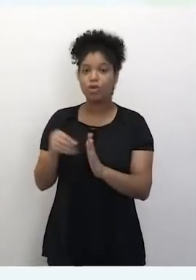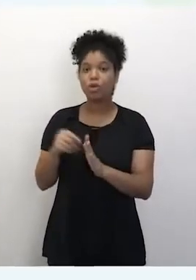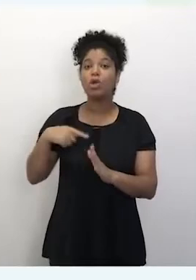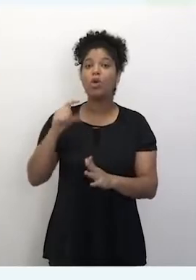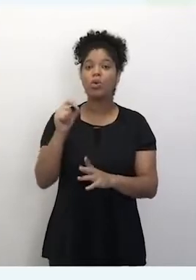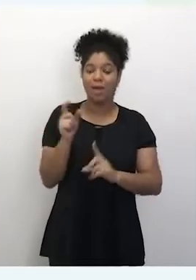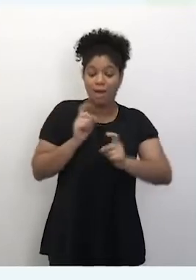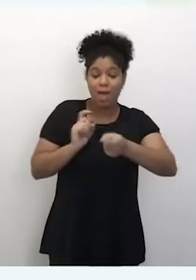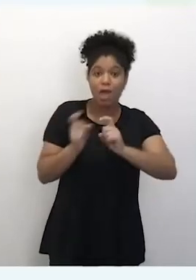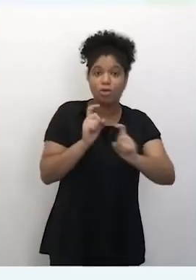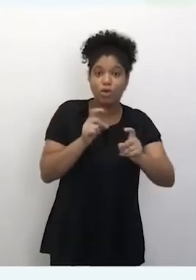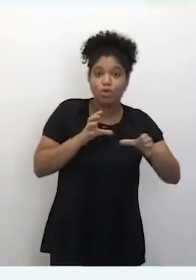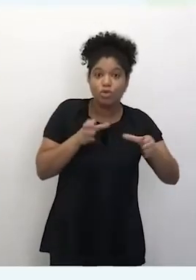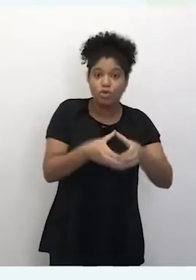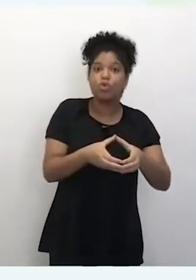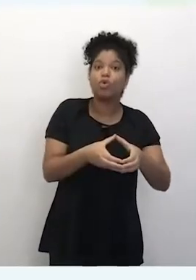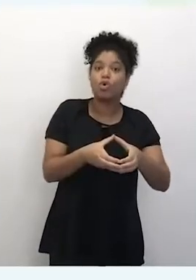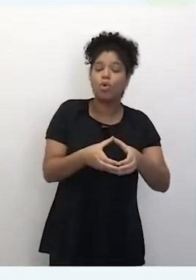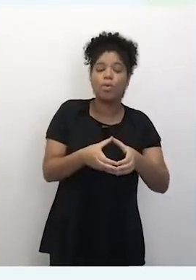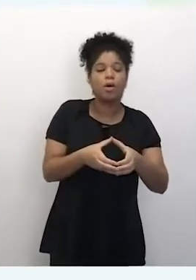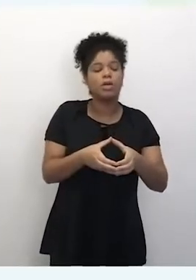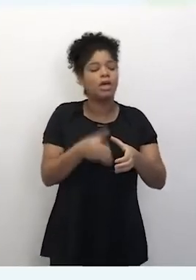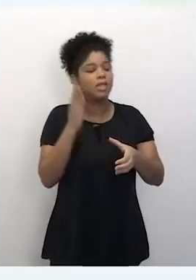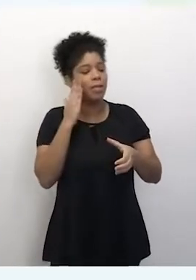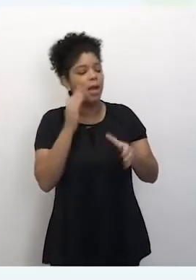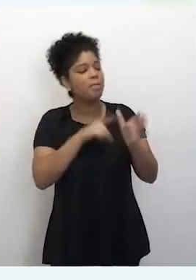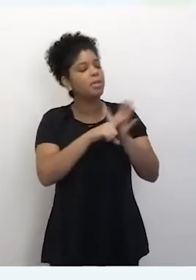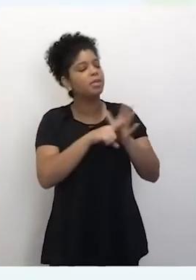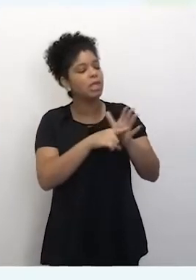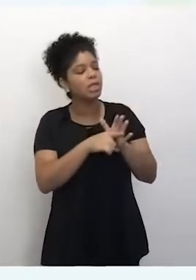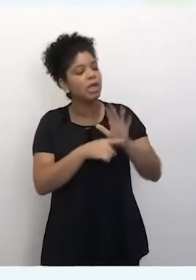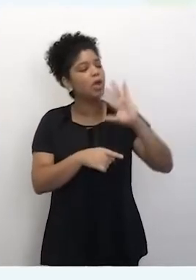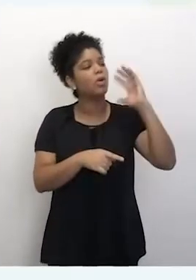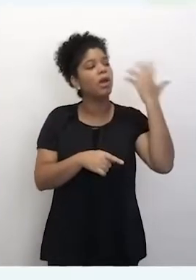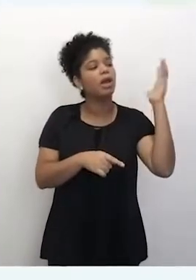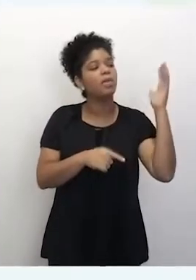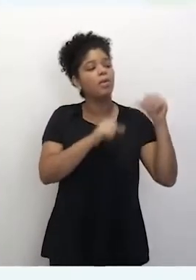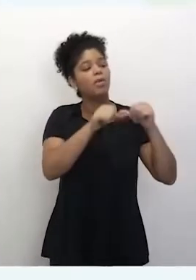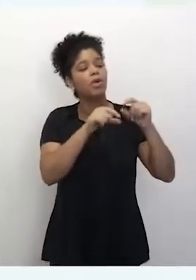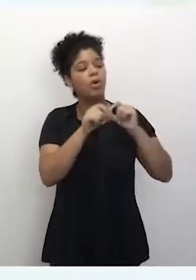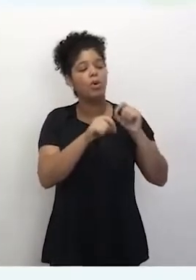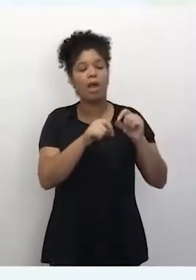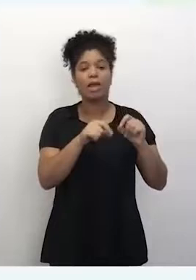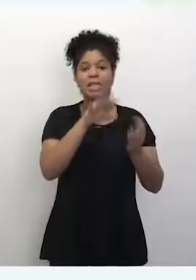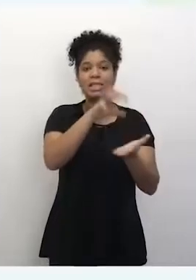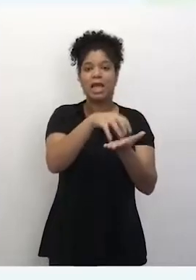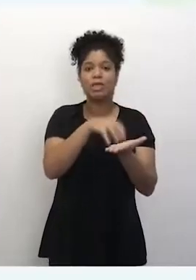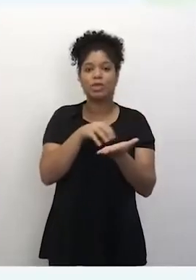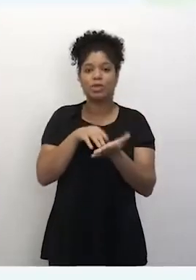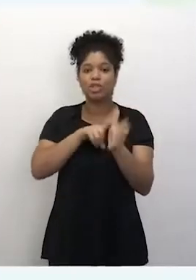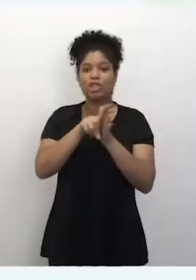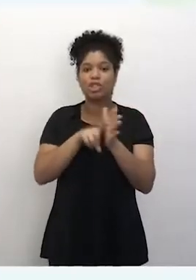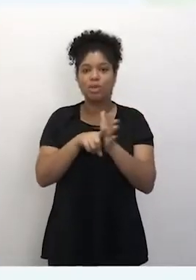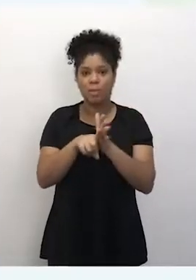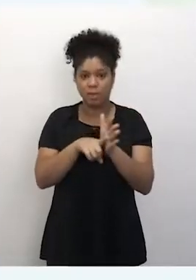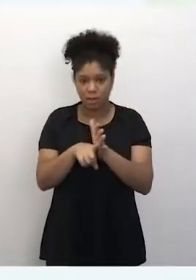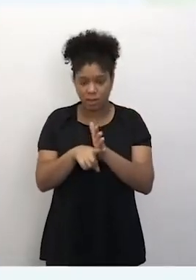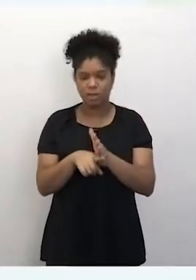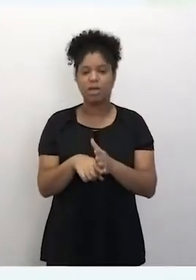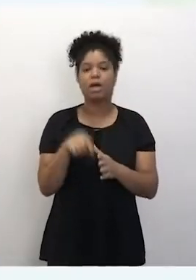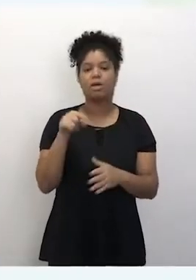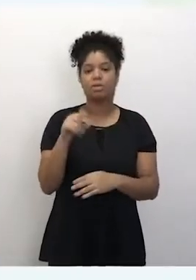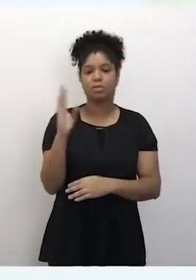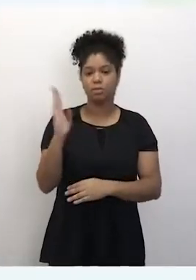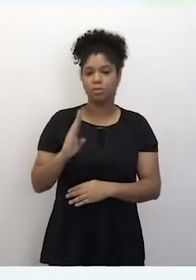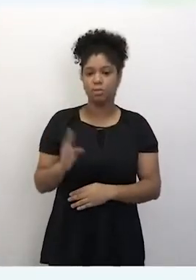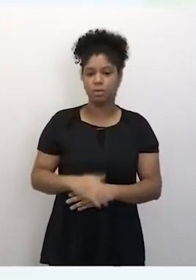reunião climática com a colaboração de diversos institutos e centros de pesquisa do país, realizando a previsão